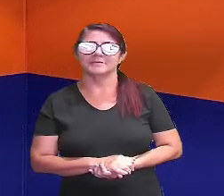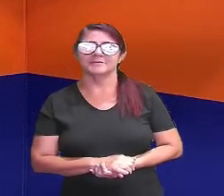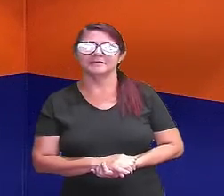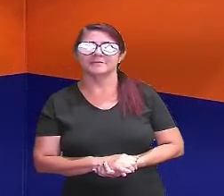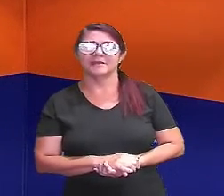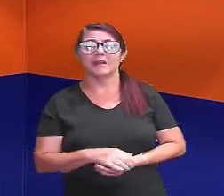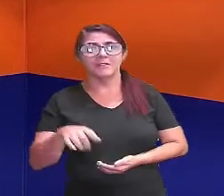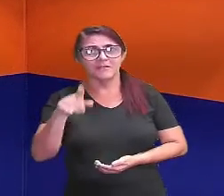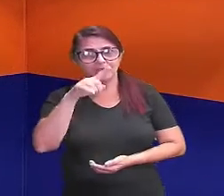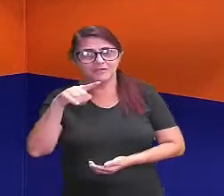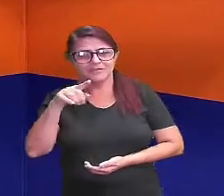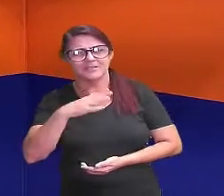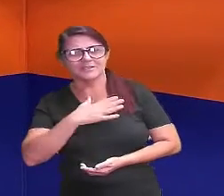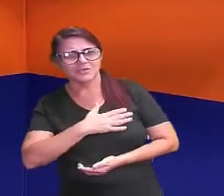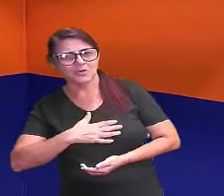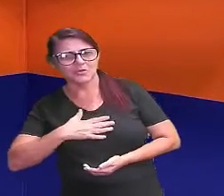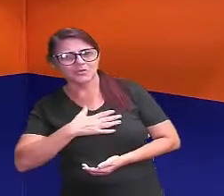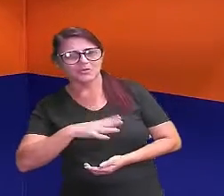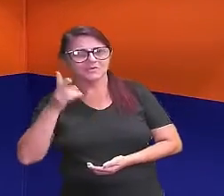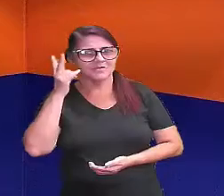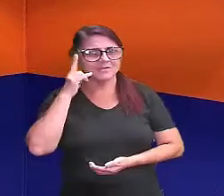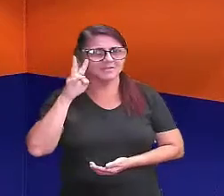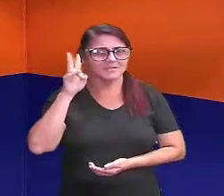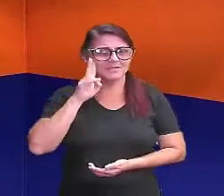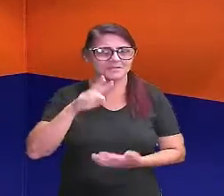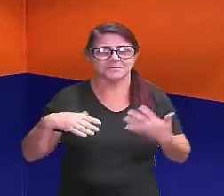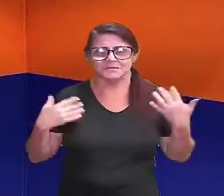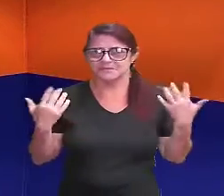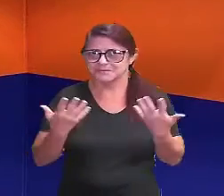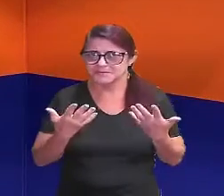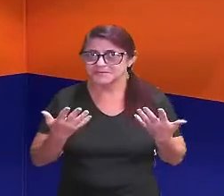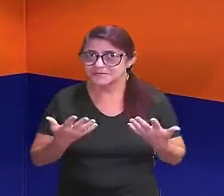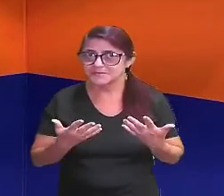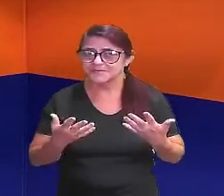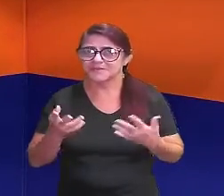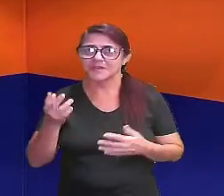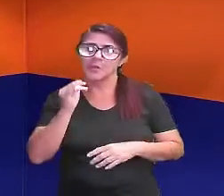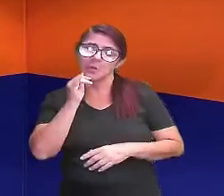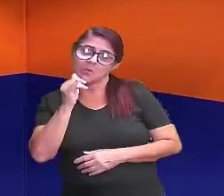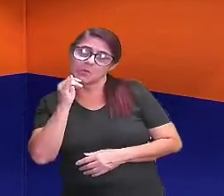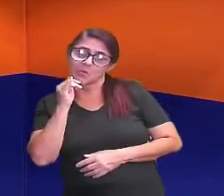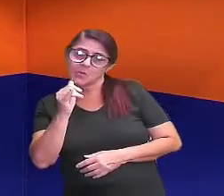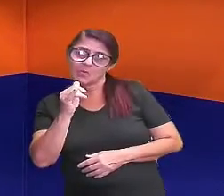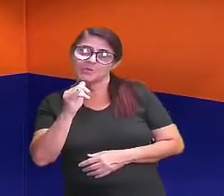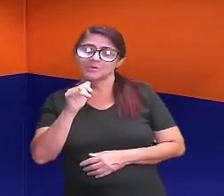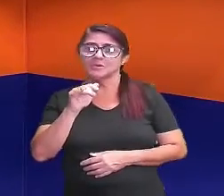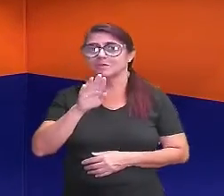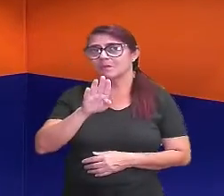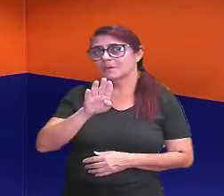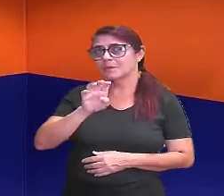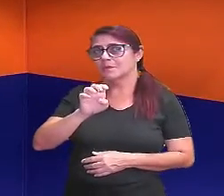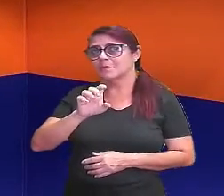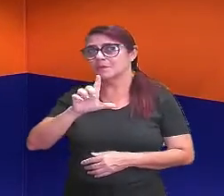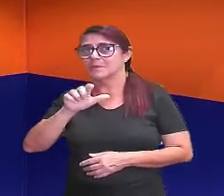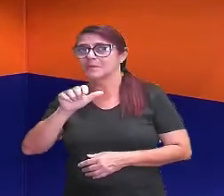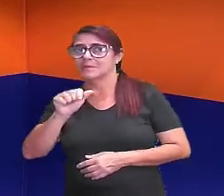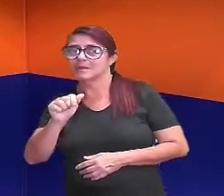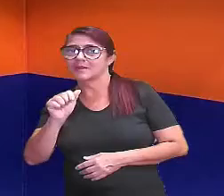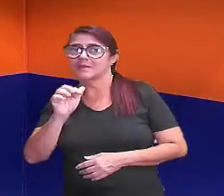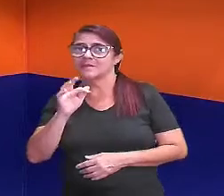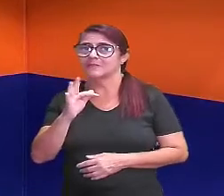Então, e aí, gostaram dessa história de hoje? A gente trouxe aí o conto da Bela e a Fera.